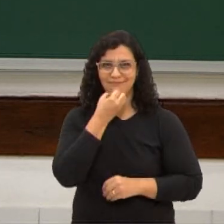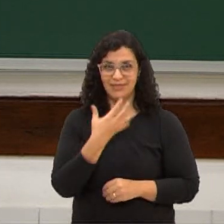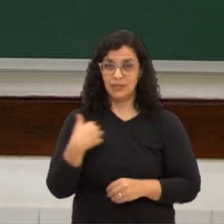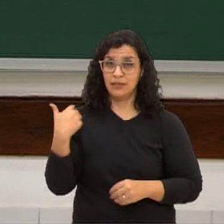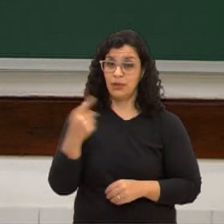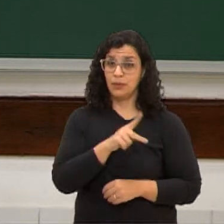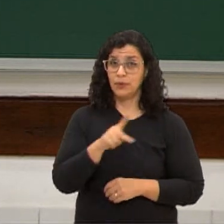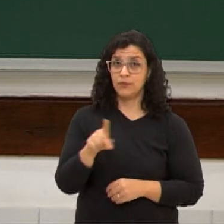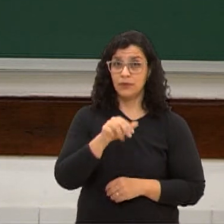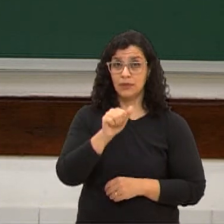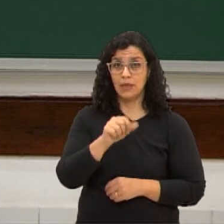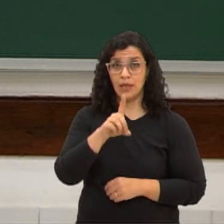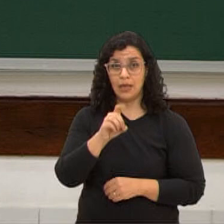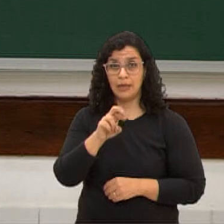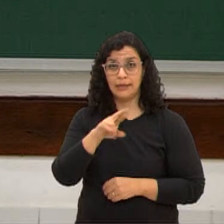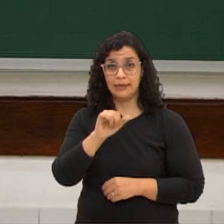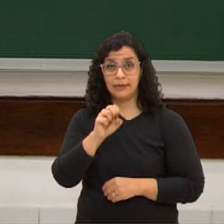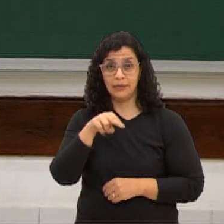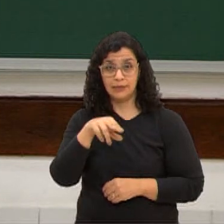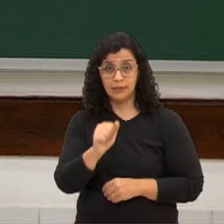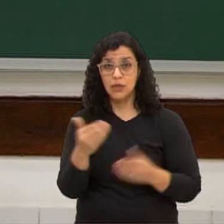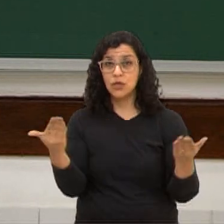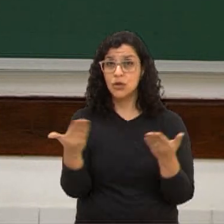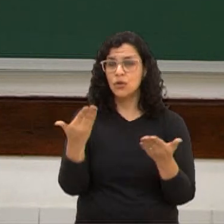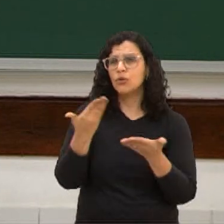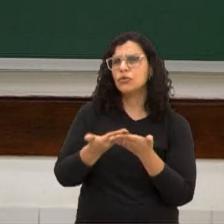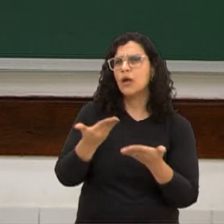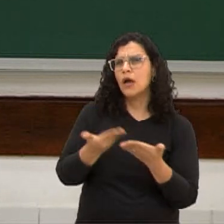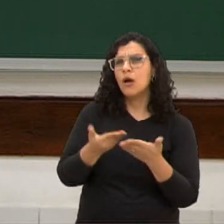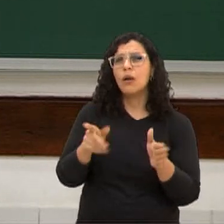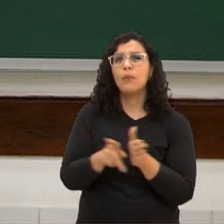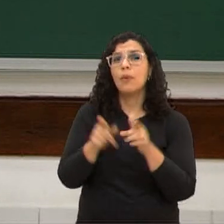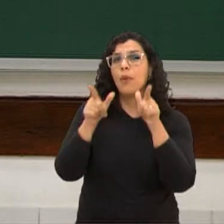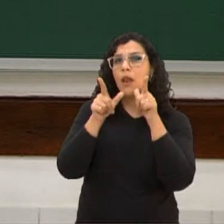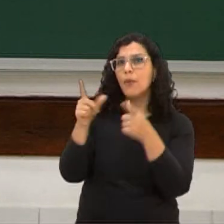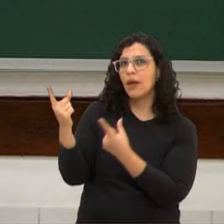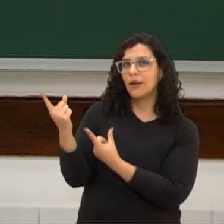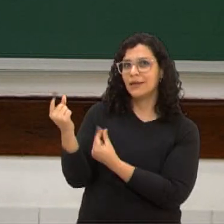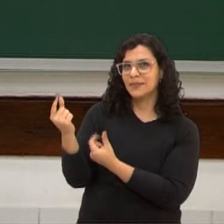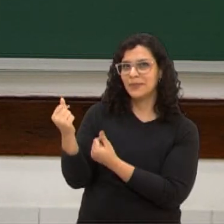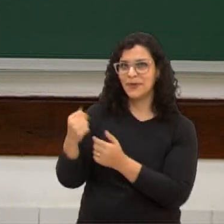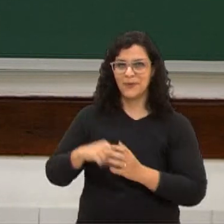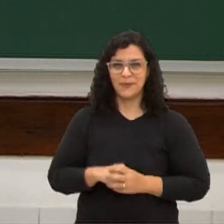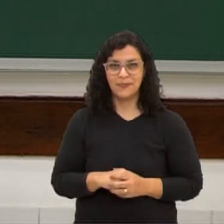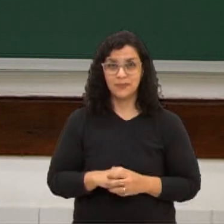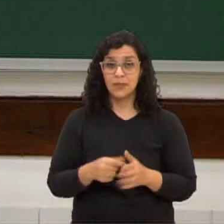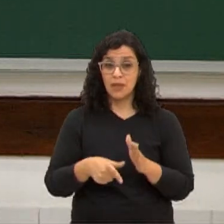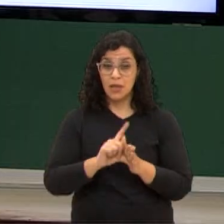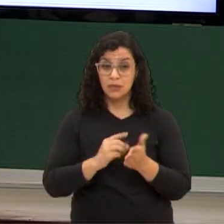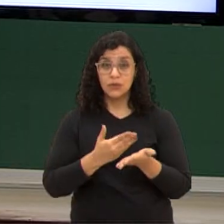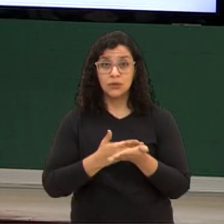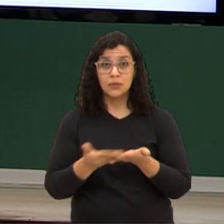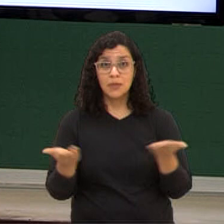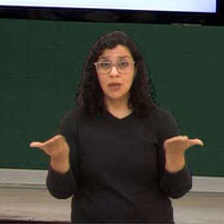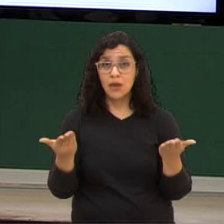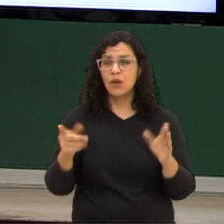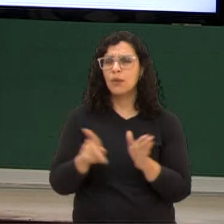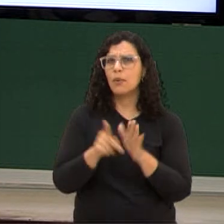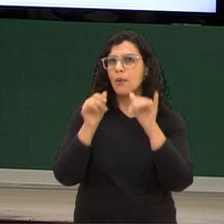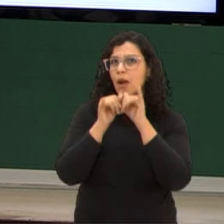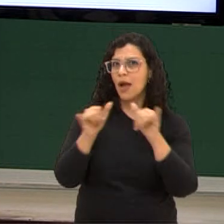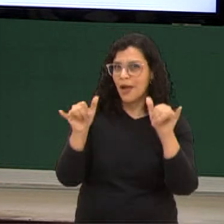Eu sou a professora Adriana e estarei com vocês nessa aula da disciplina de língua espanhola. Antes de começarmos, então, vou dar